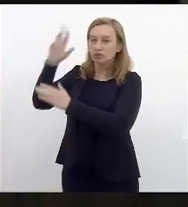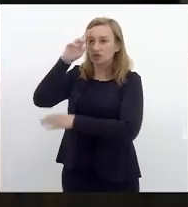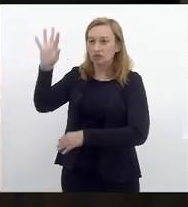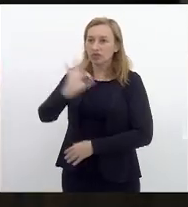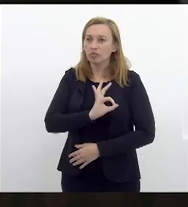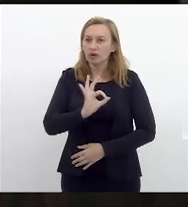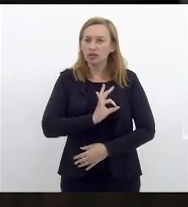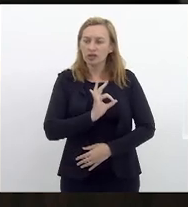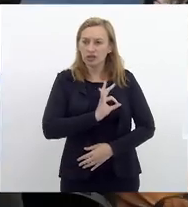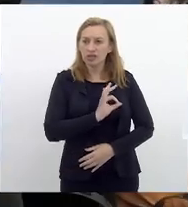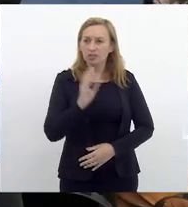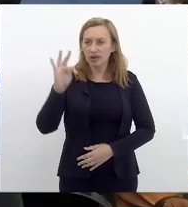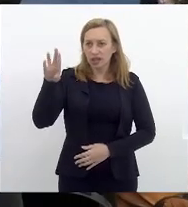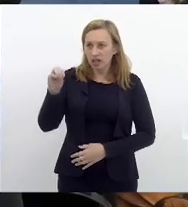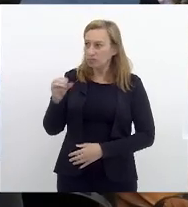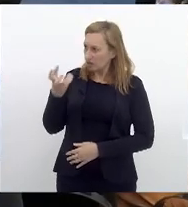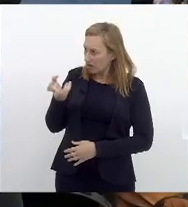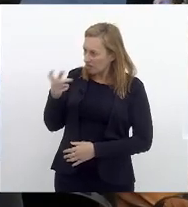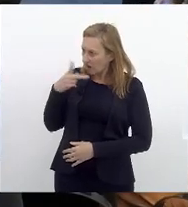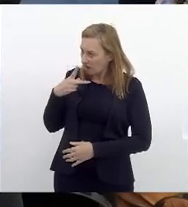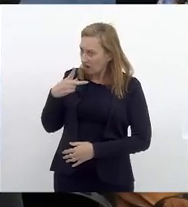falar?